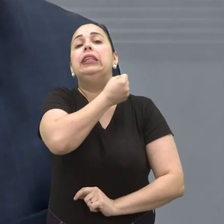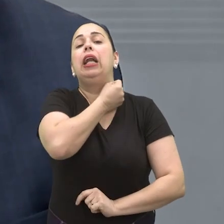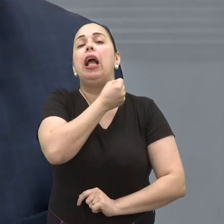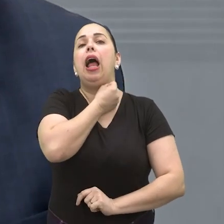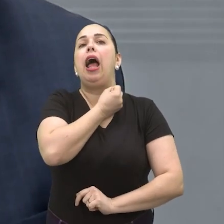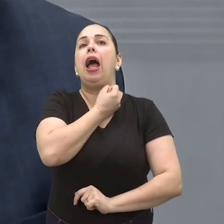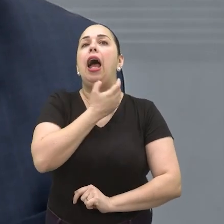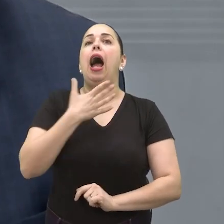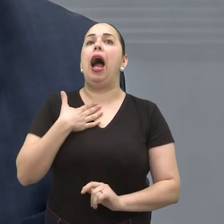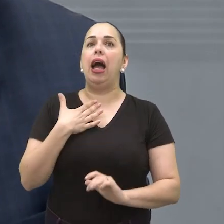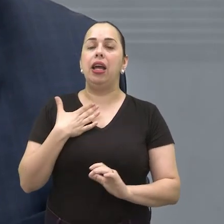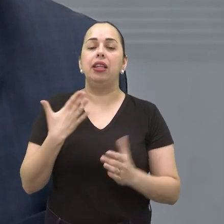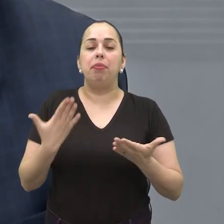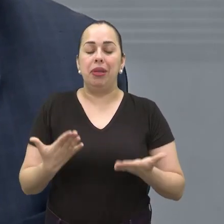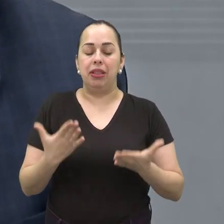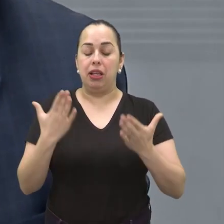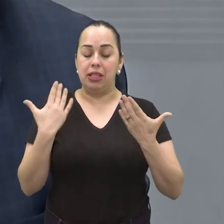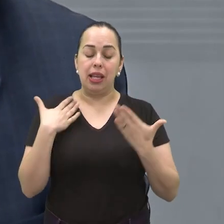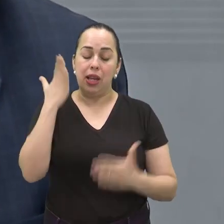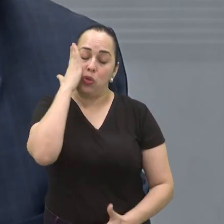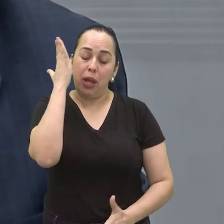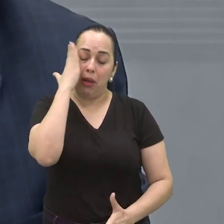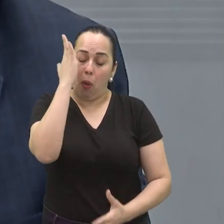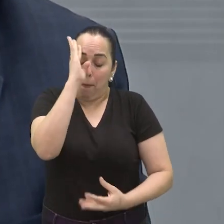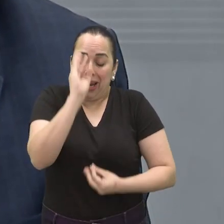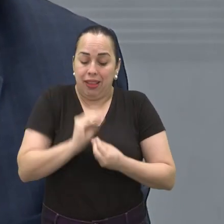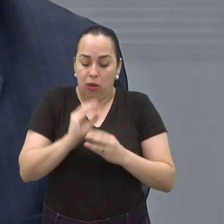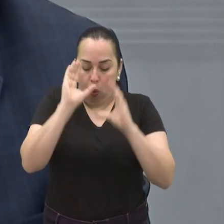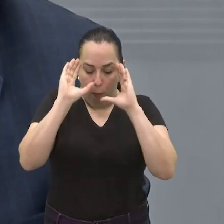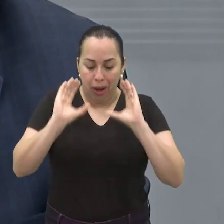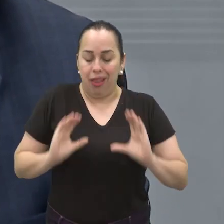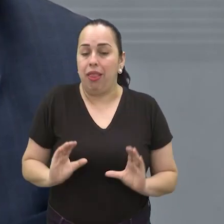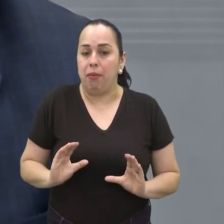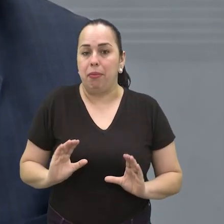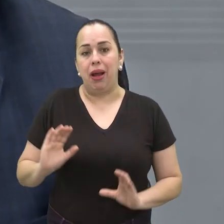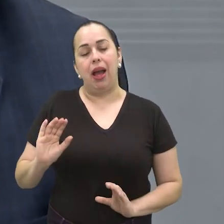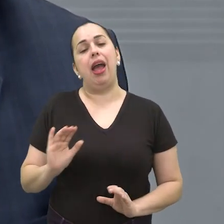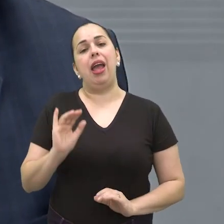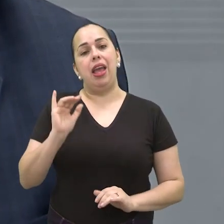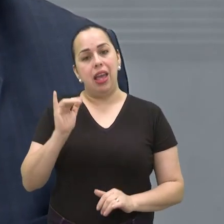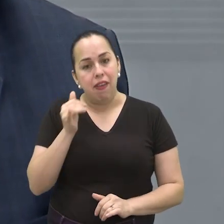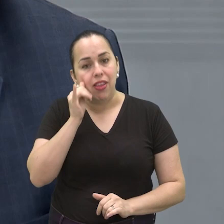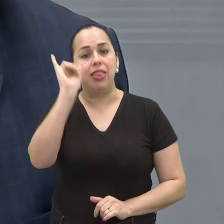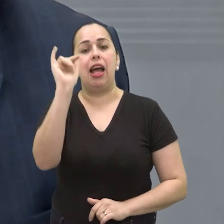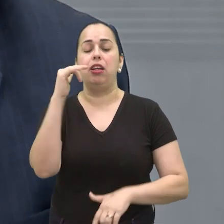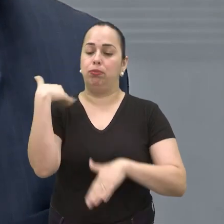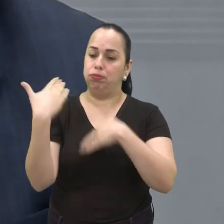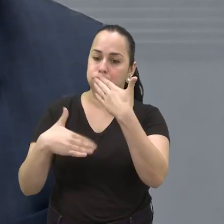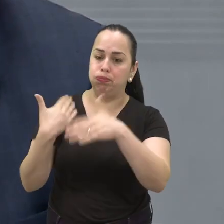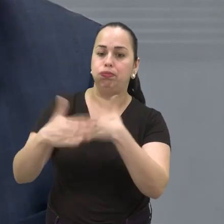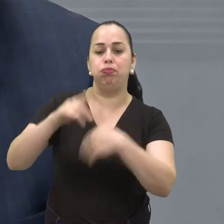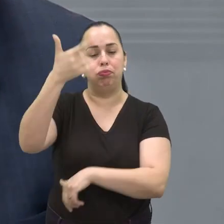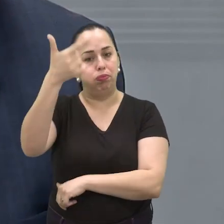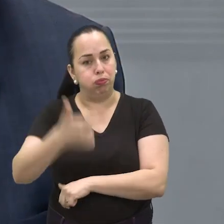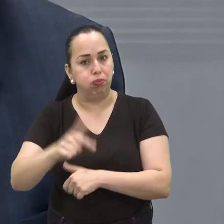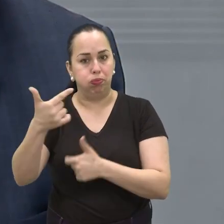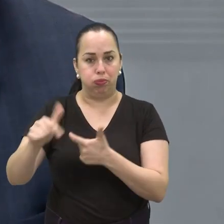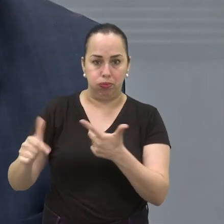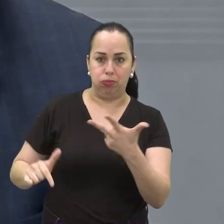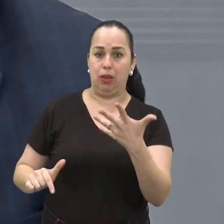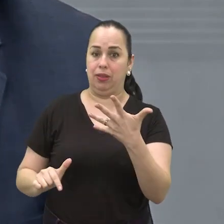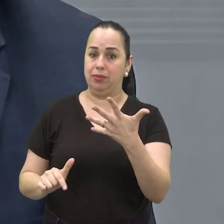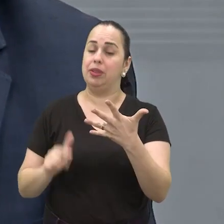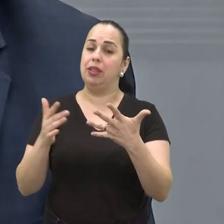fica muito mais fácil entender que comportamento eu vou ter diante daquela situação para evitar com que ela se estenda para outras áreas da minha